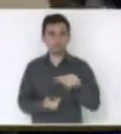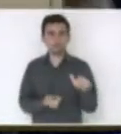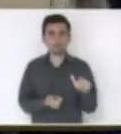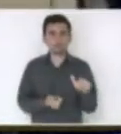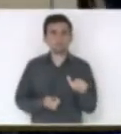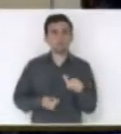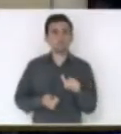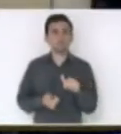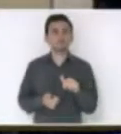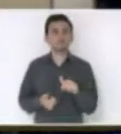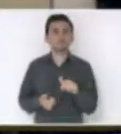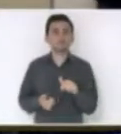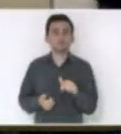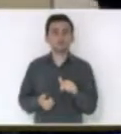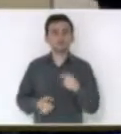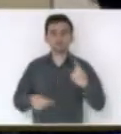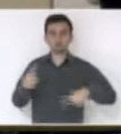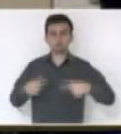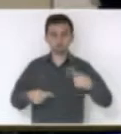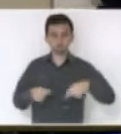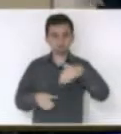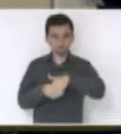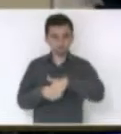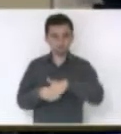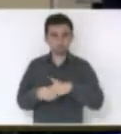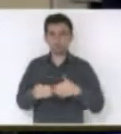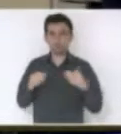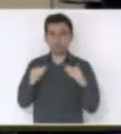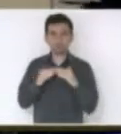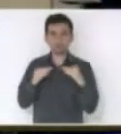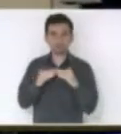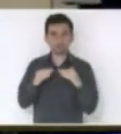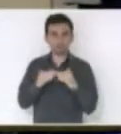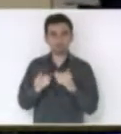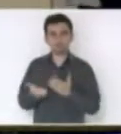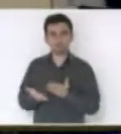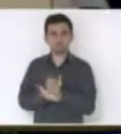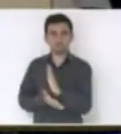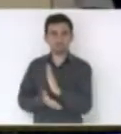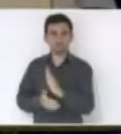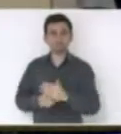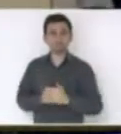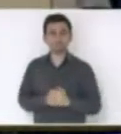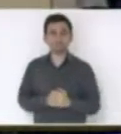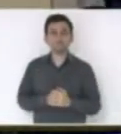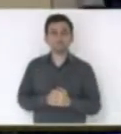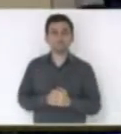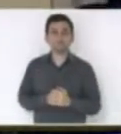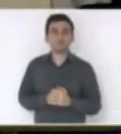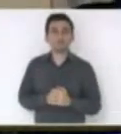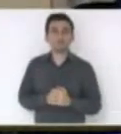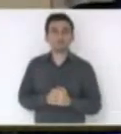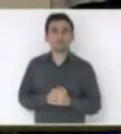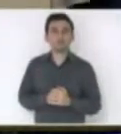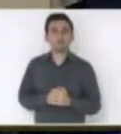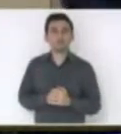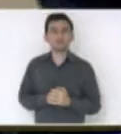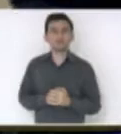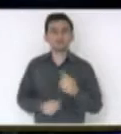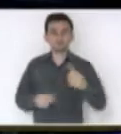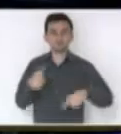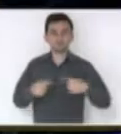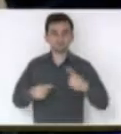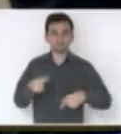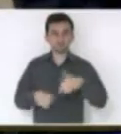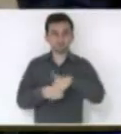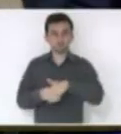discussão, não haveria o que discutir em votação. Quem estiver de acordo permaneça como está aprovado. Discussão e